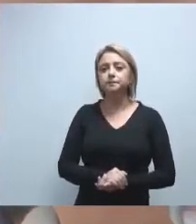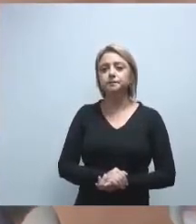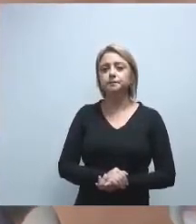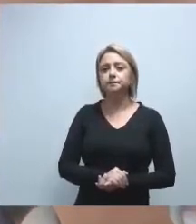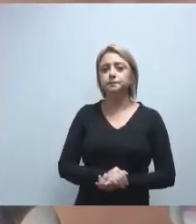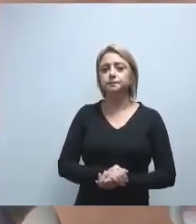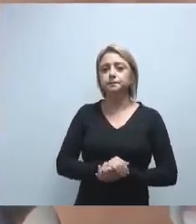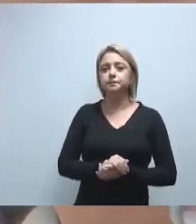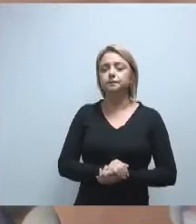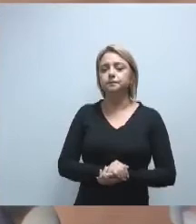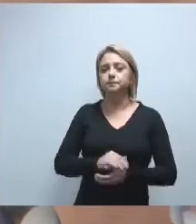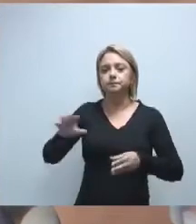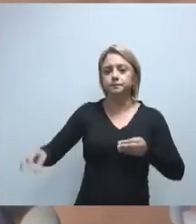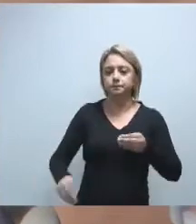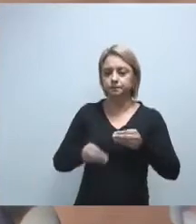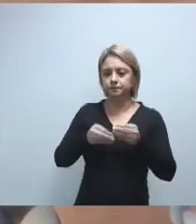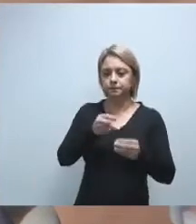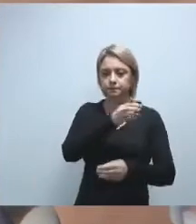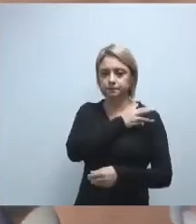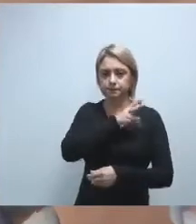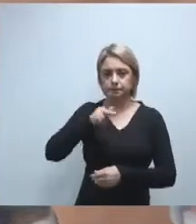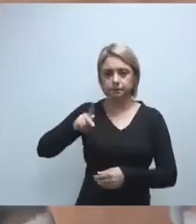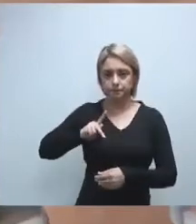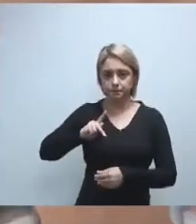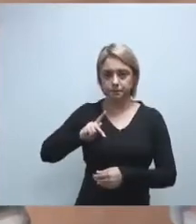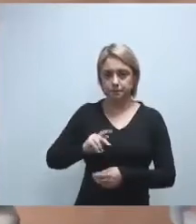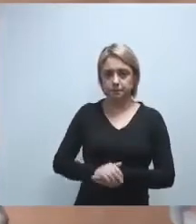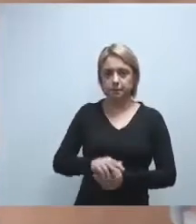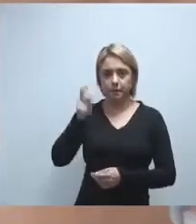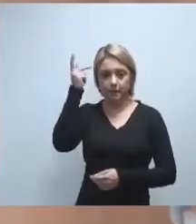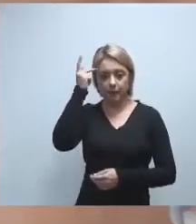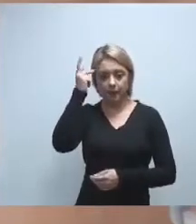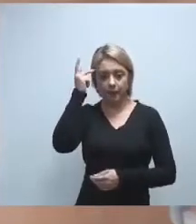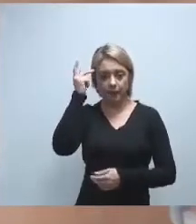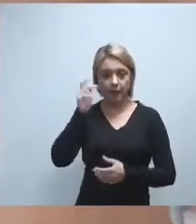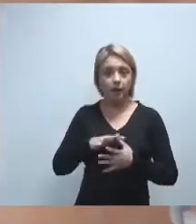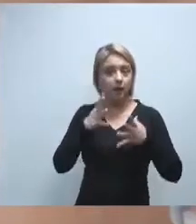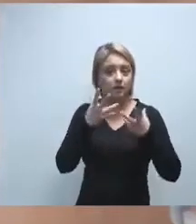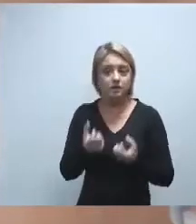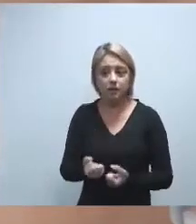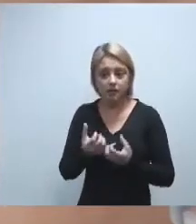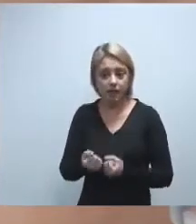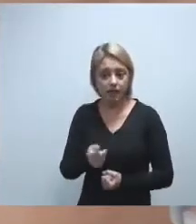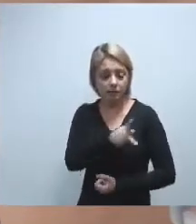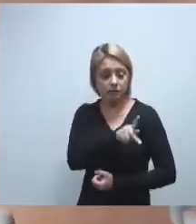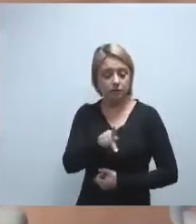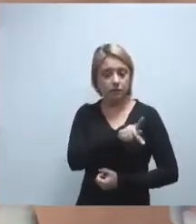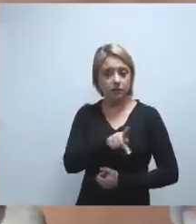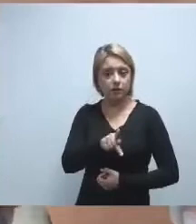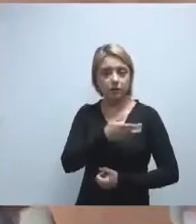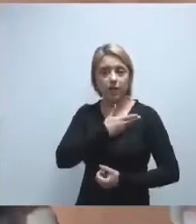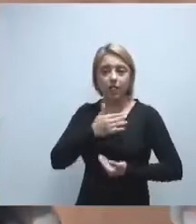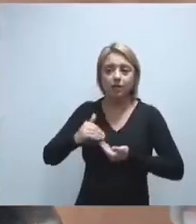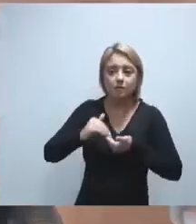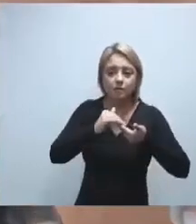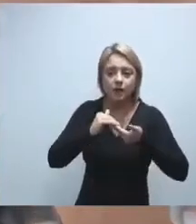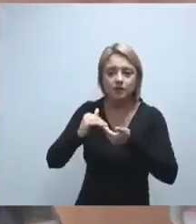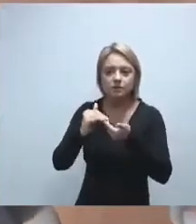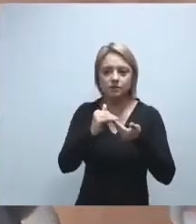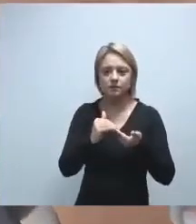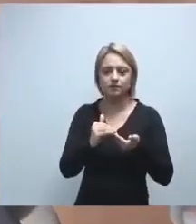membro do ministério público do estado que admitir os procuradores da república como sócios